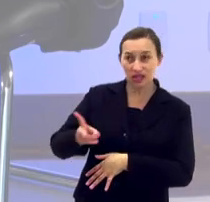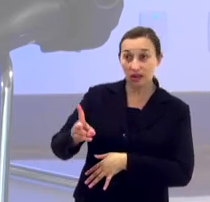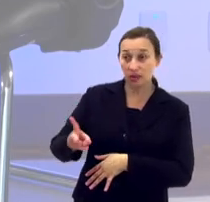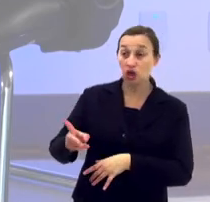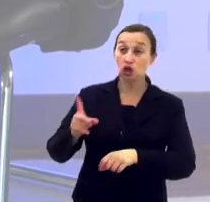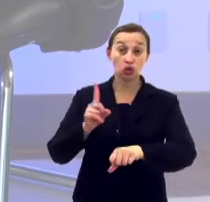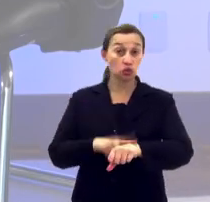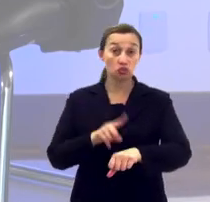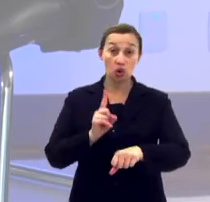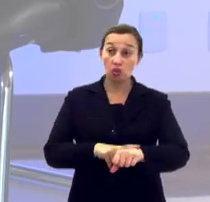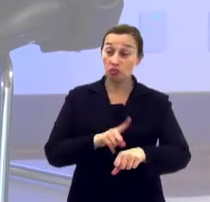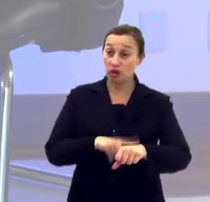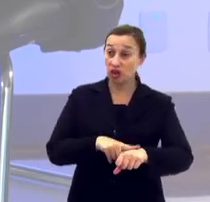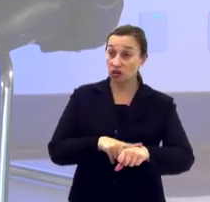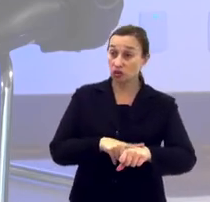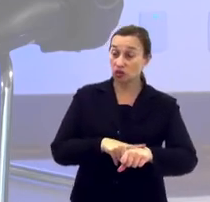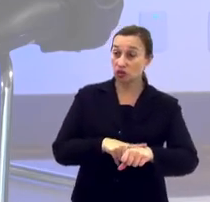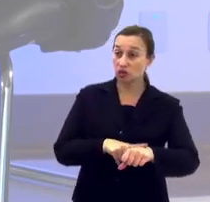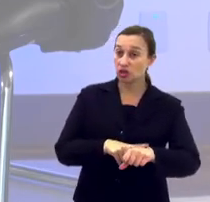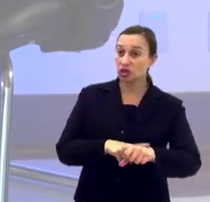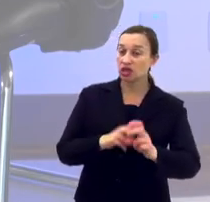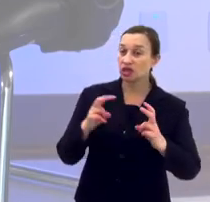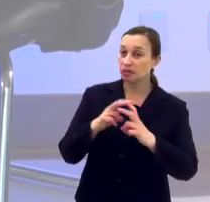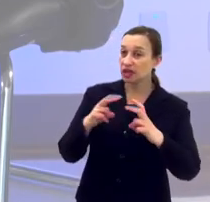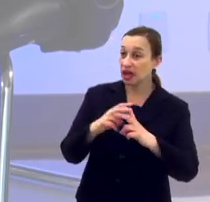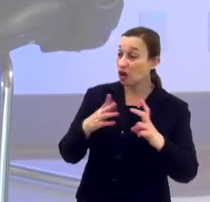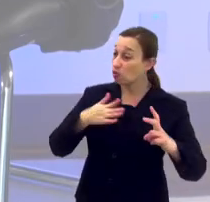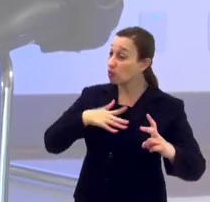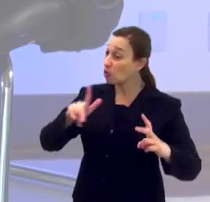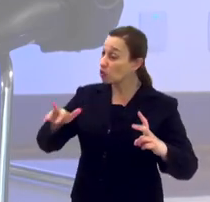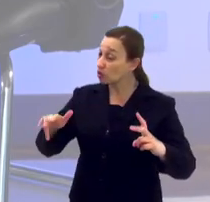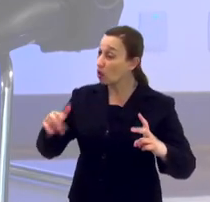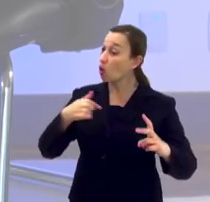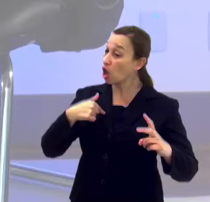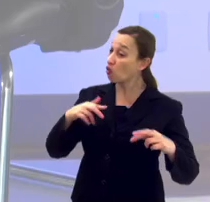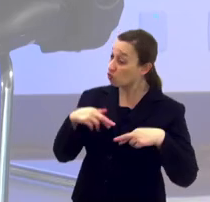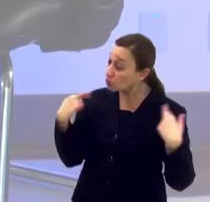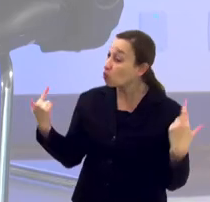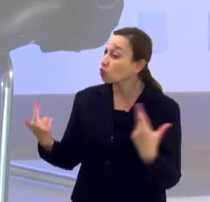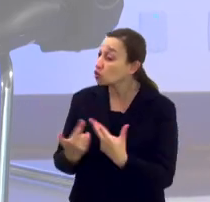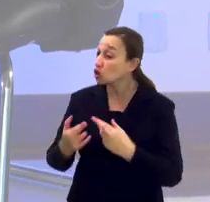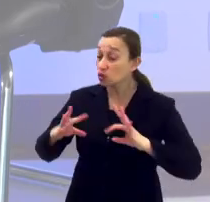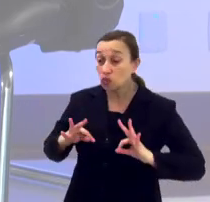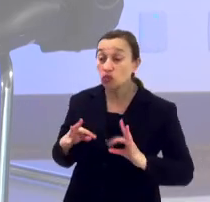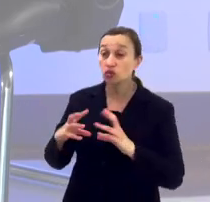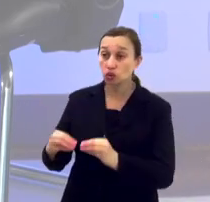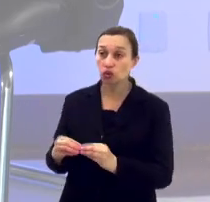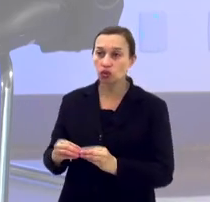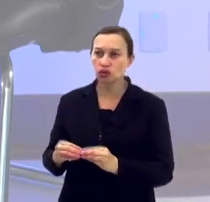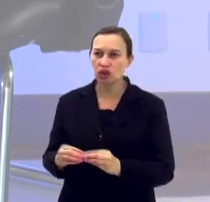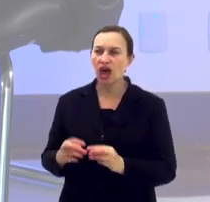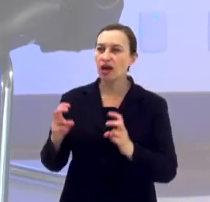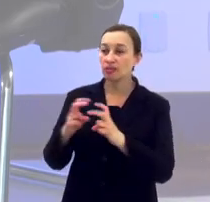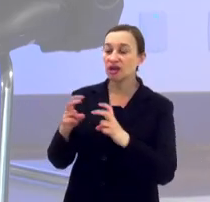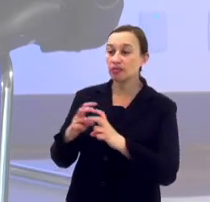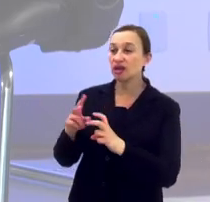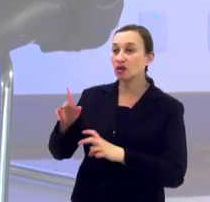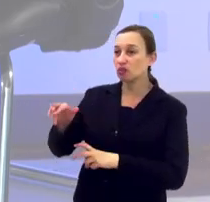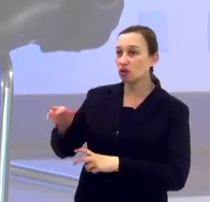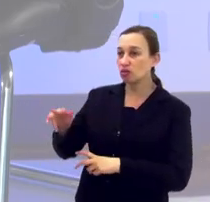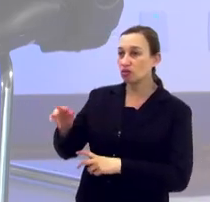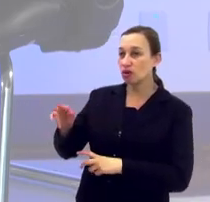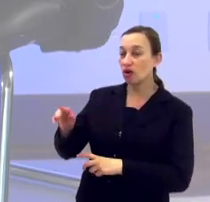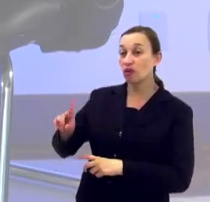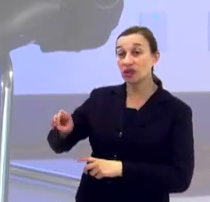A hora que atacarem um de nós, a gente vai se unir contra quem nos atacou. A minha briga com ele